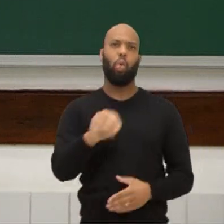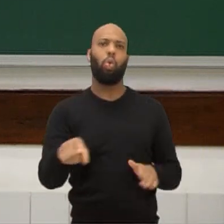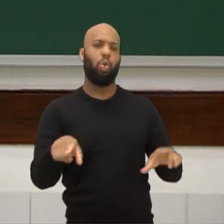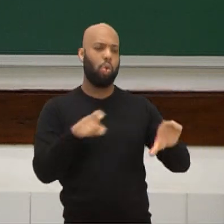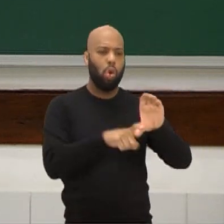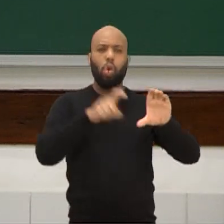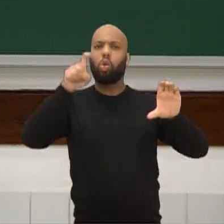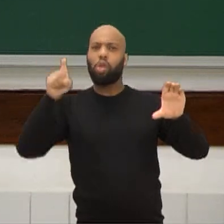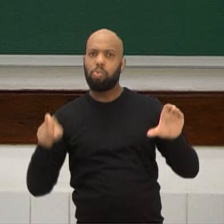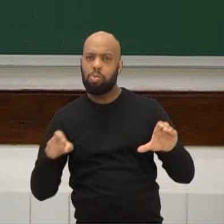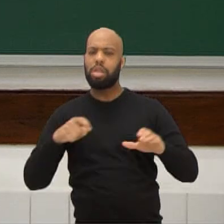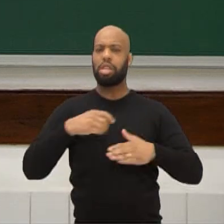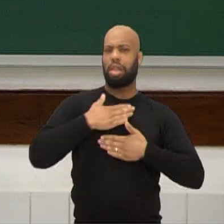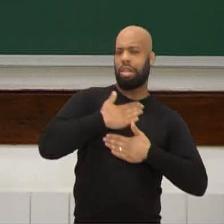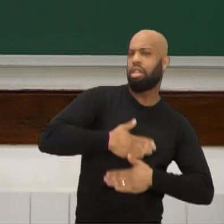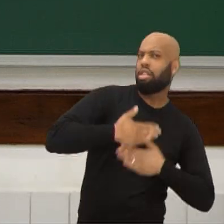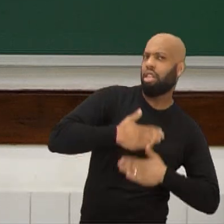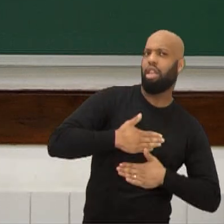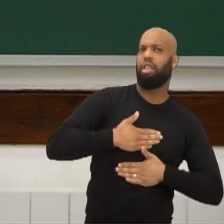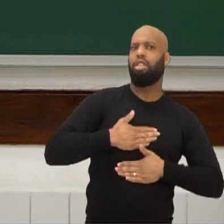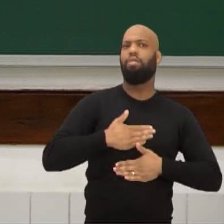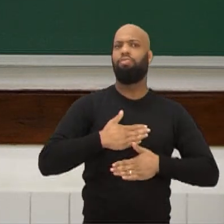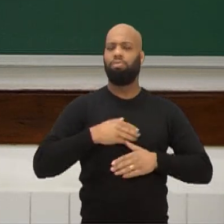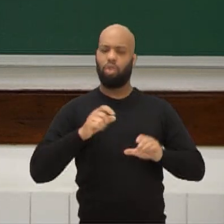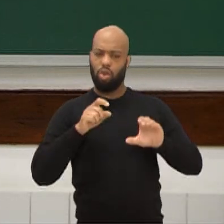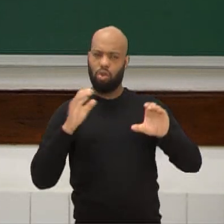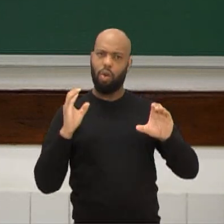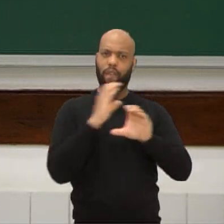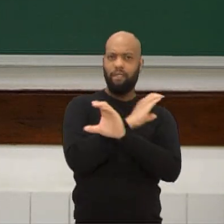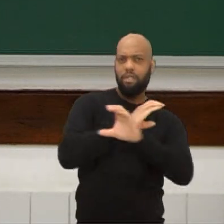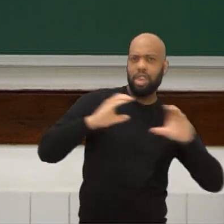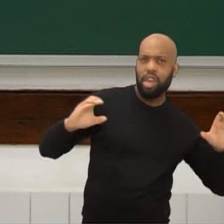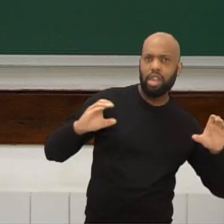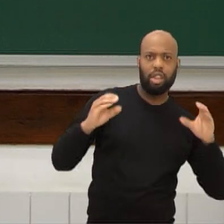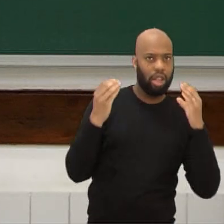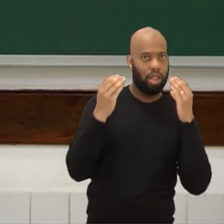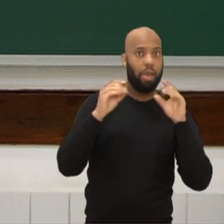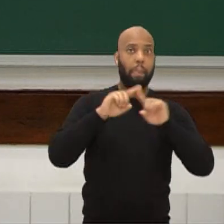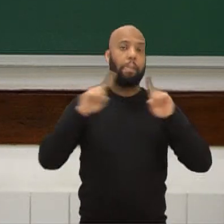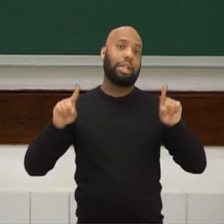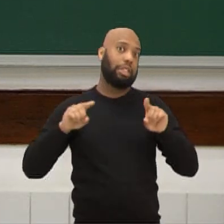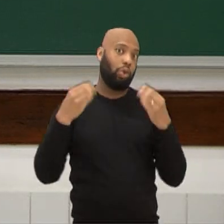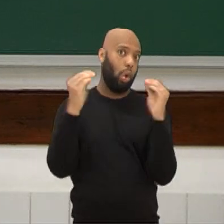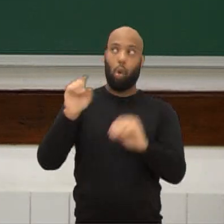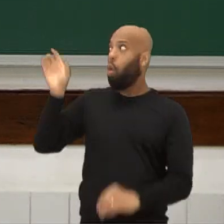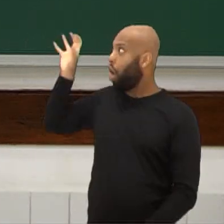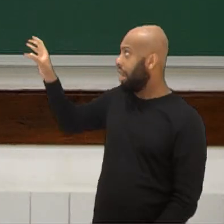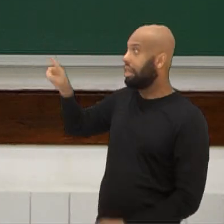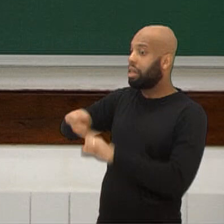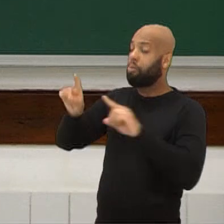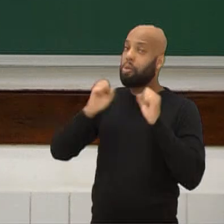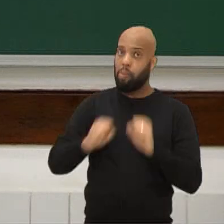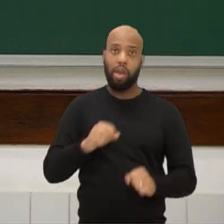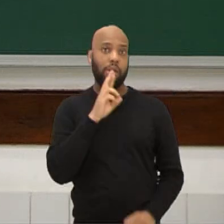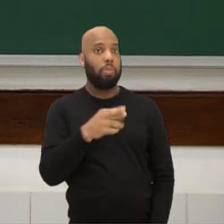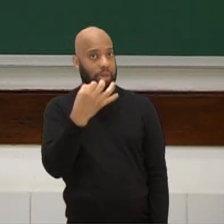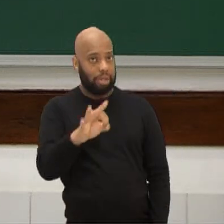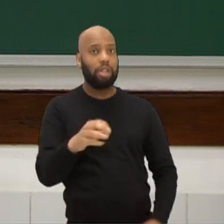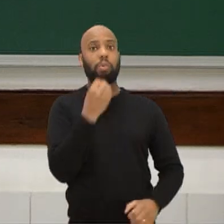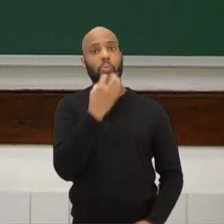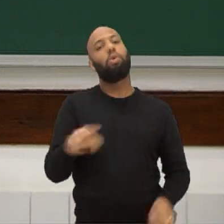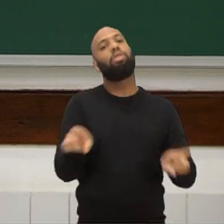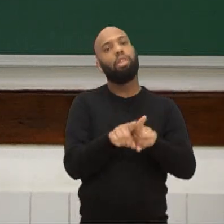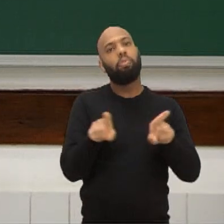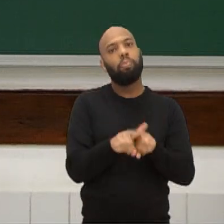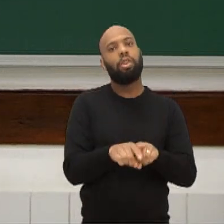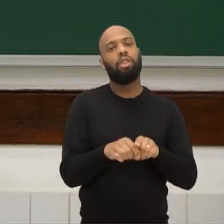prazer, socialização, está ótimo. Se você não colocou, mas pode ser uma resposta correta, também está bom. Deixa no